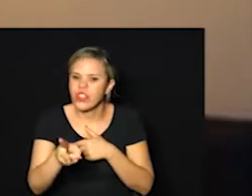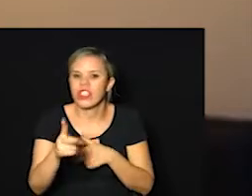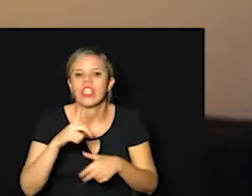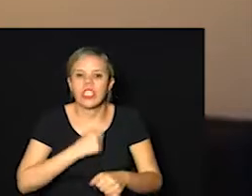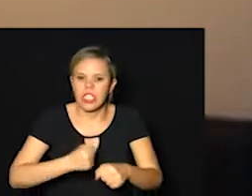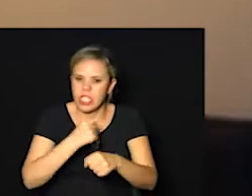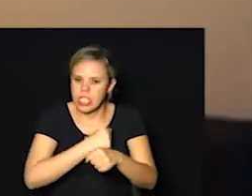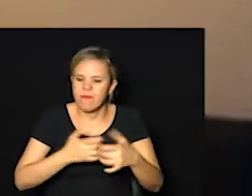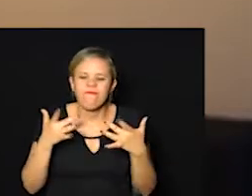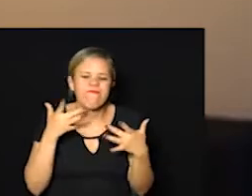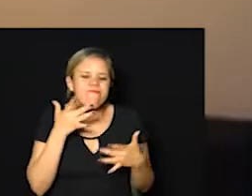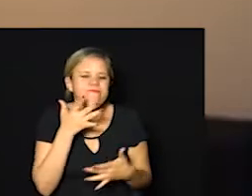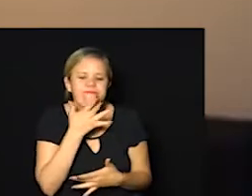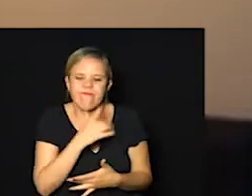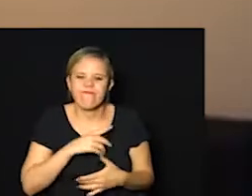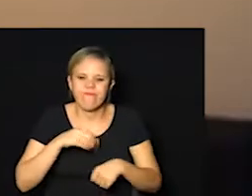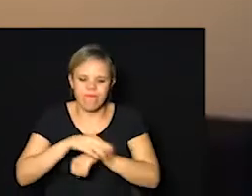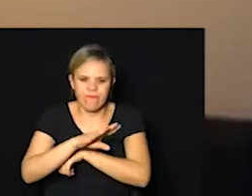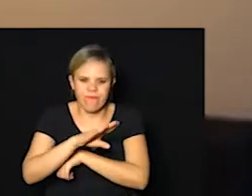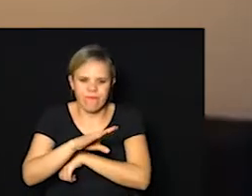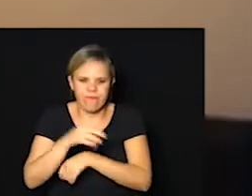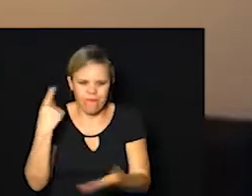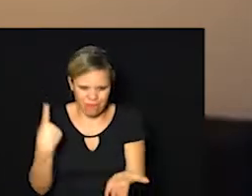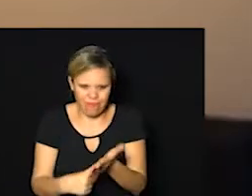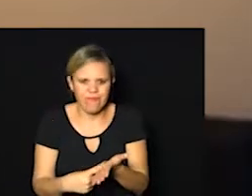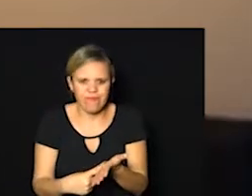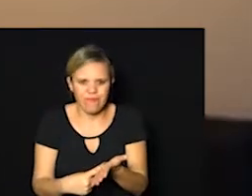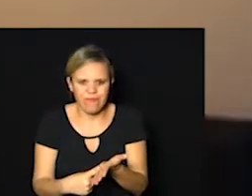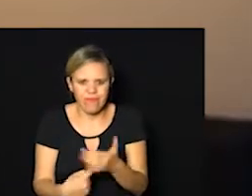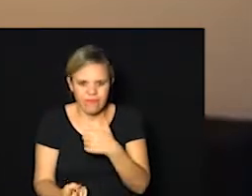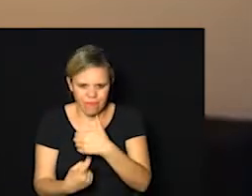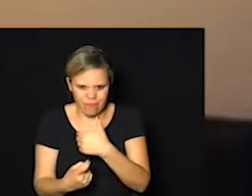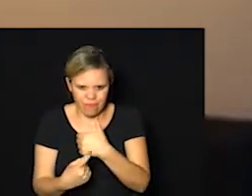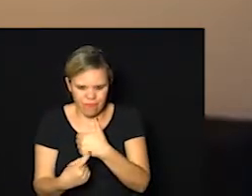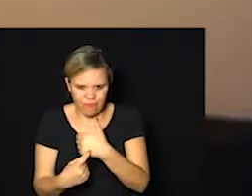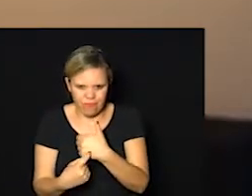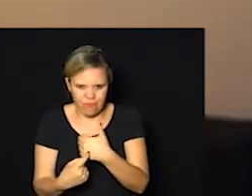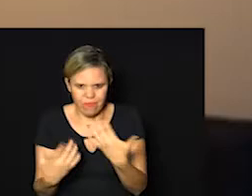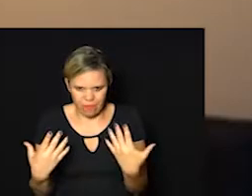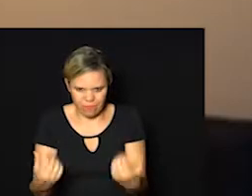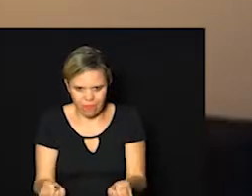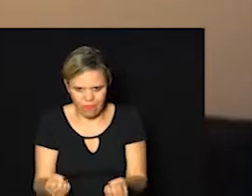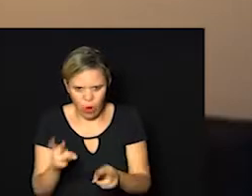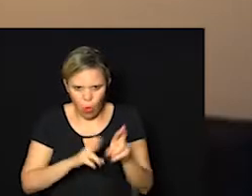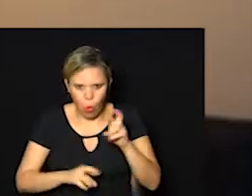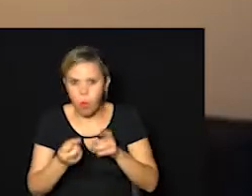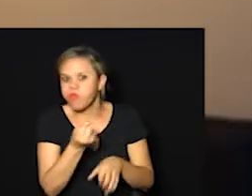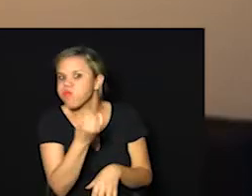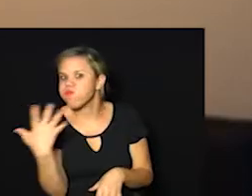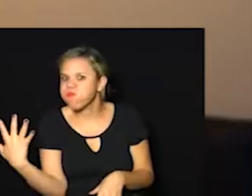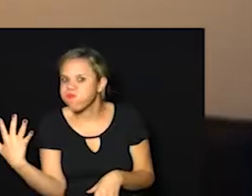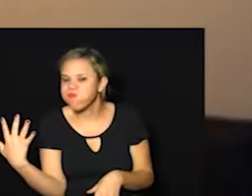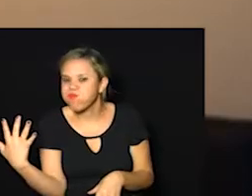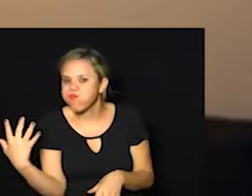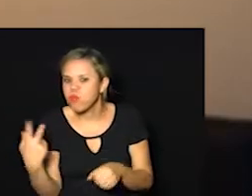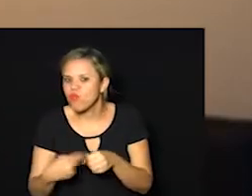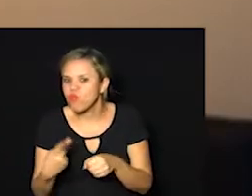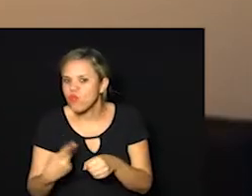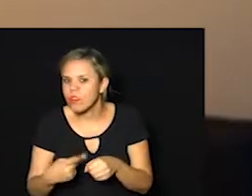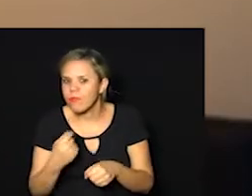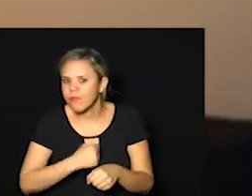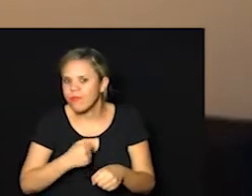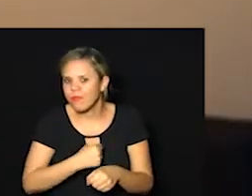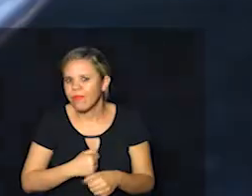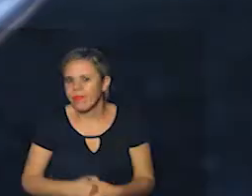as receitas deliciosas que eu trago. Combinado? Clicou aí? Então agora vamos ver as quantidades